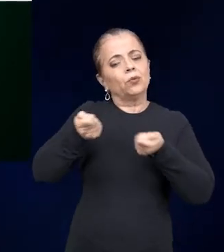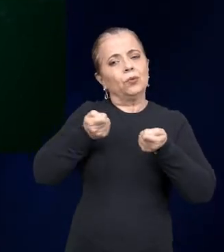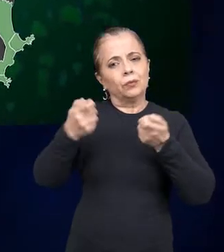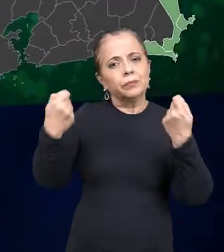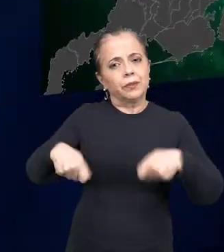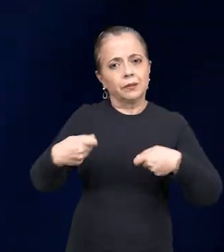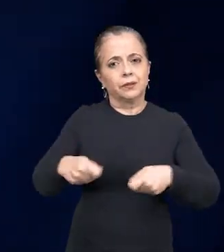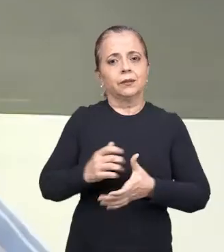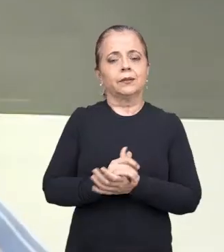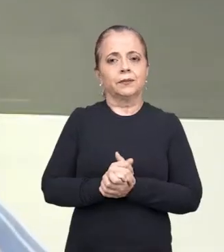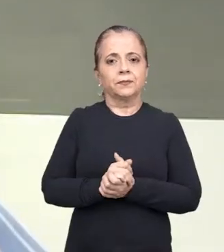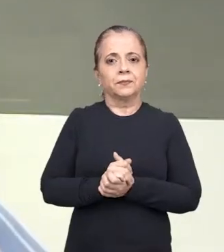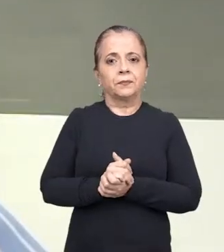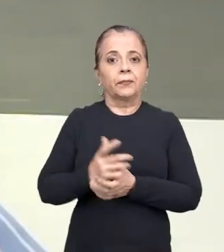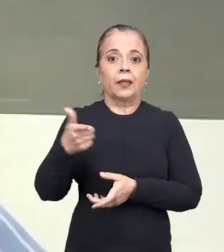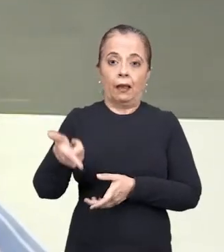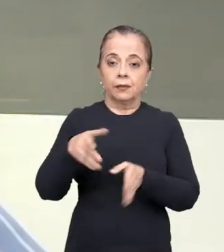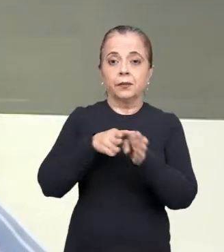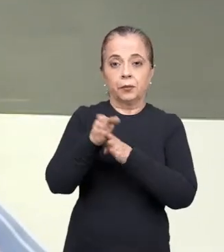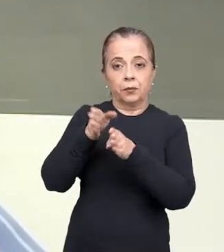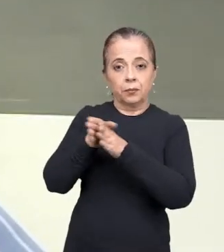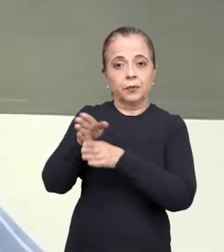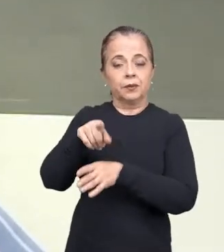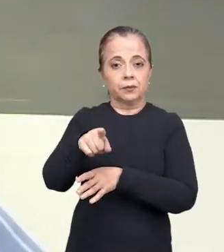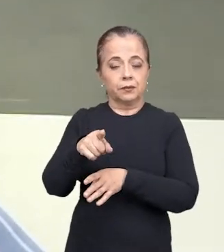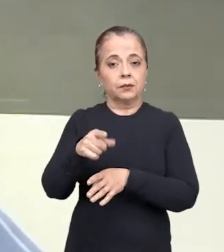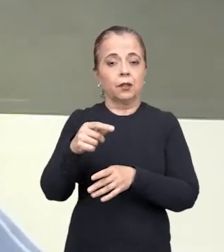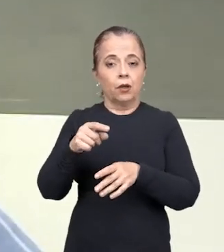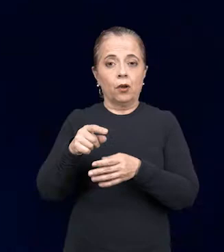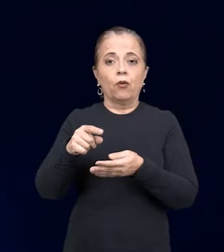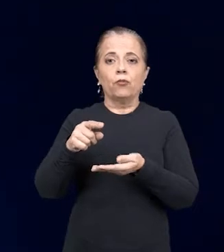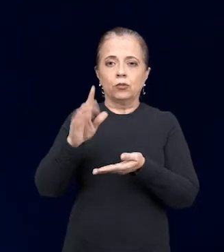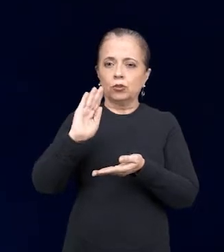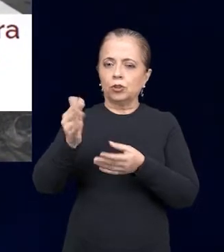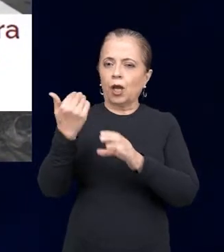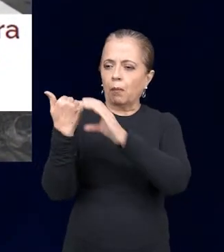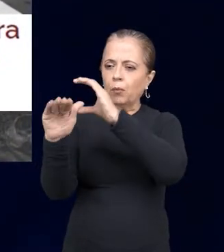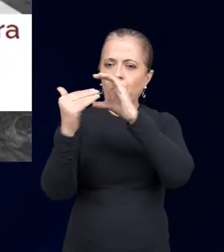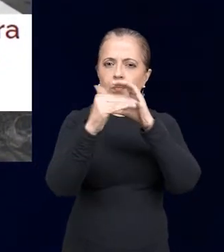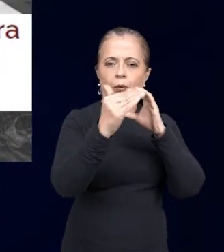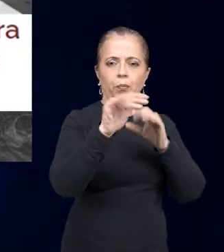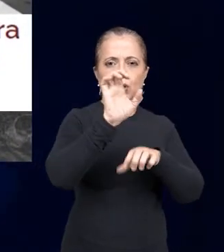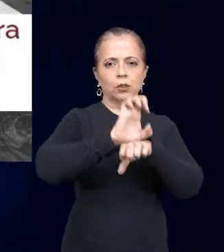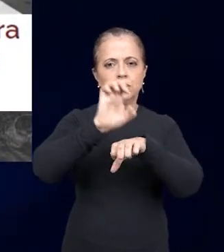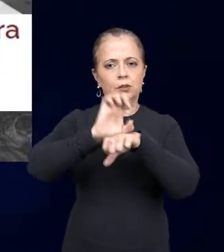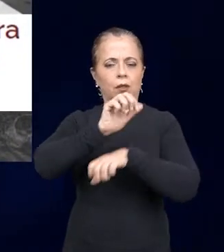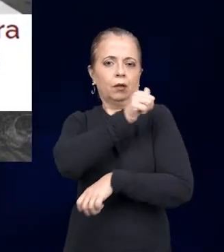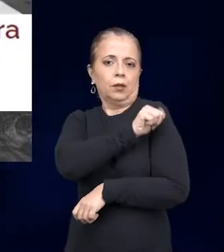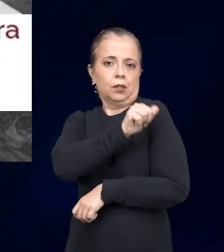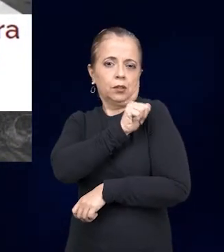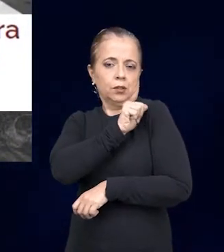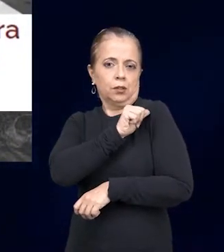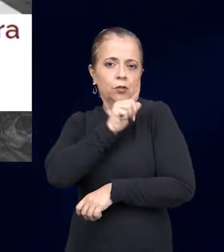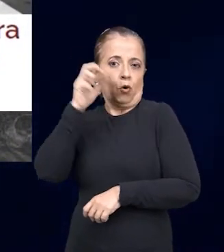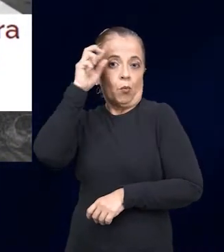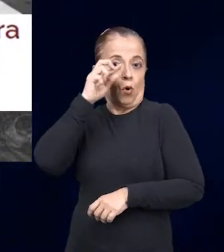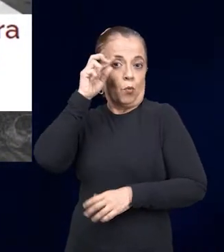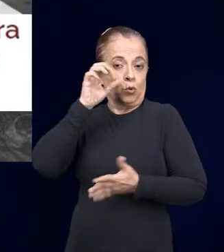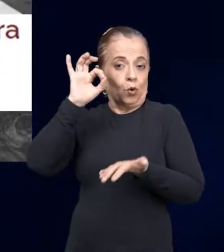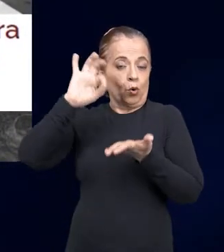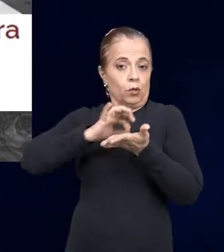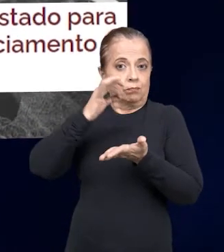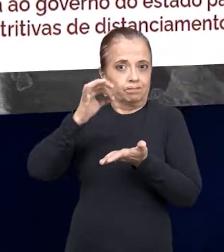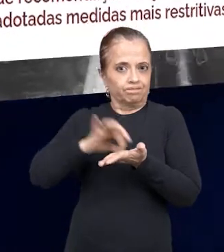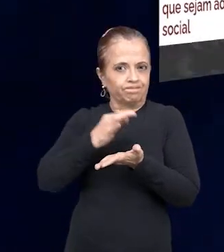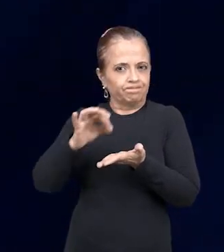seja controlada. As recomendações, elas foram expedidas tanto para o estado do Rio de Janeiro, pela assinatura de diversos